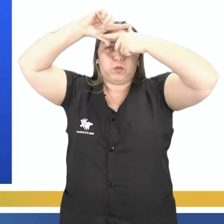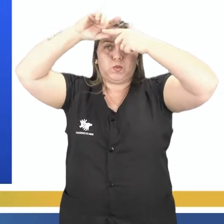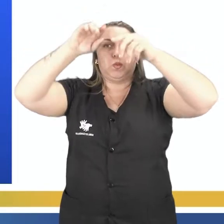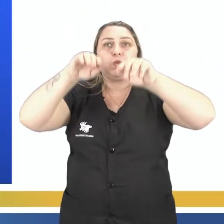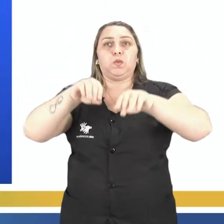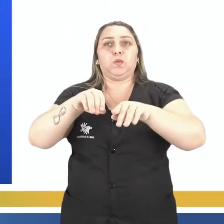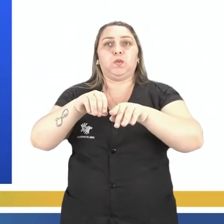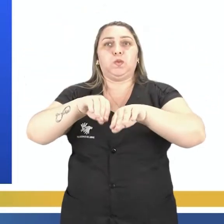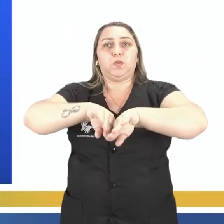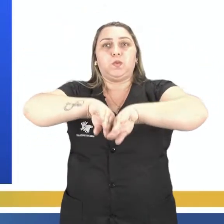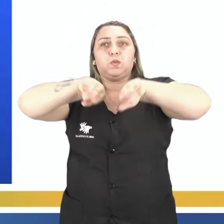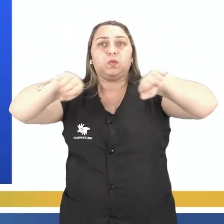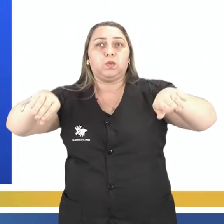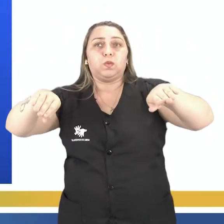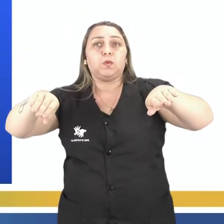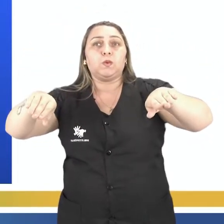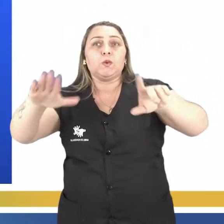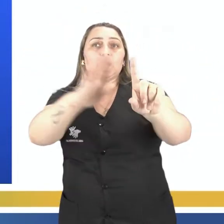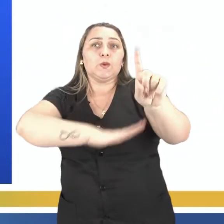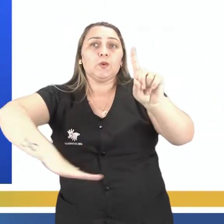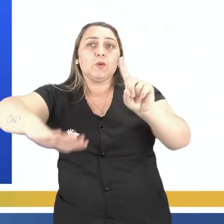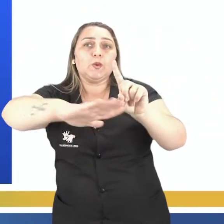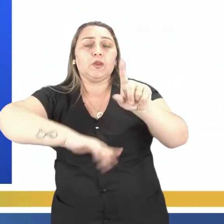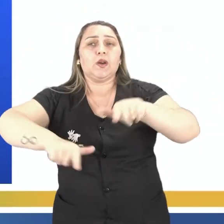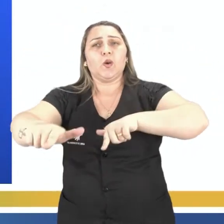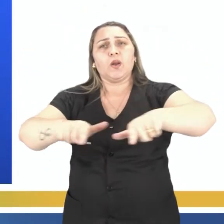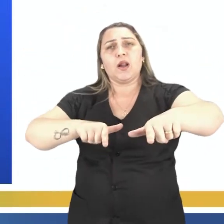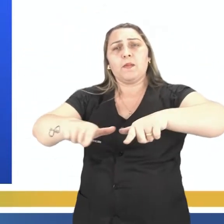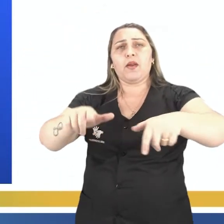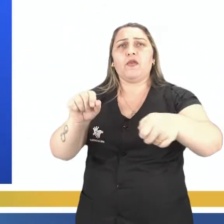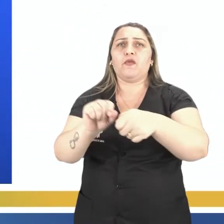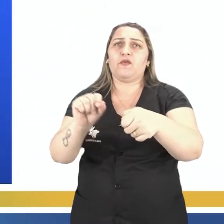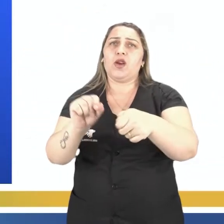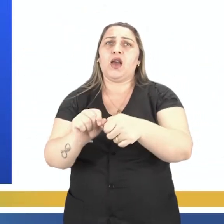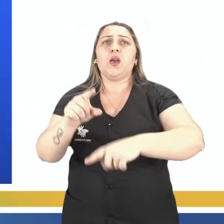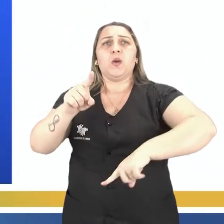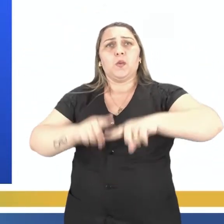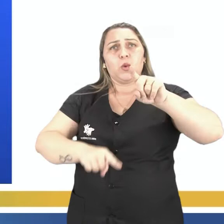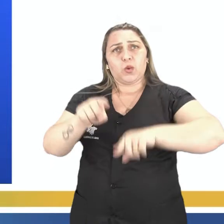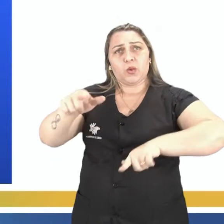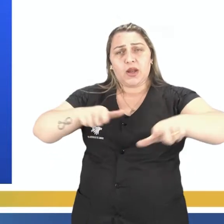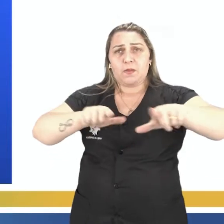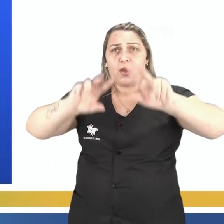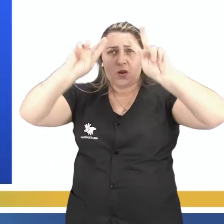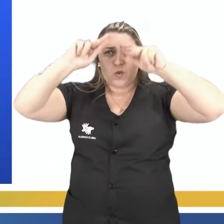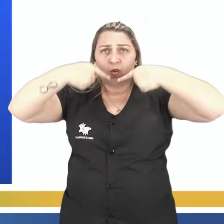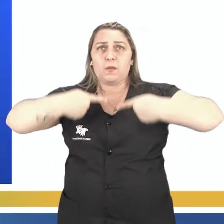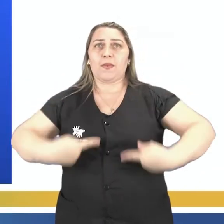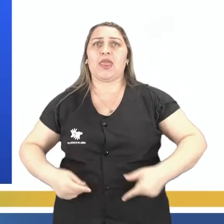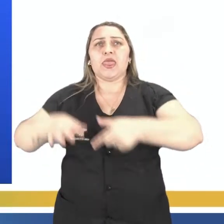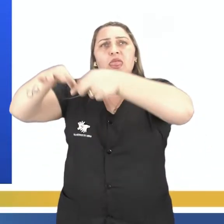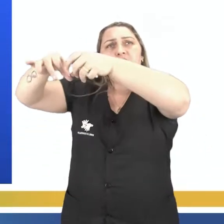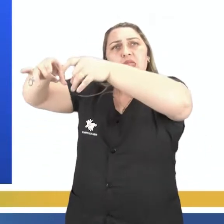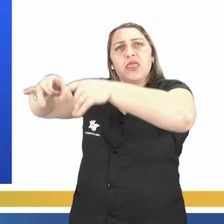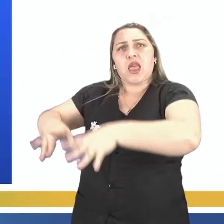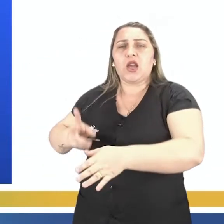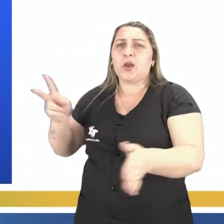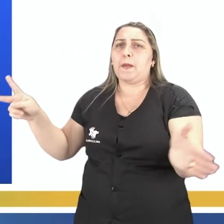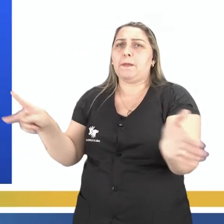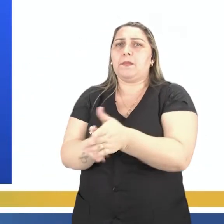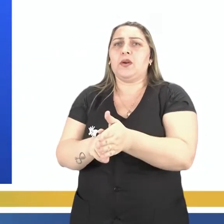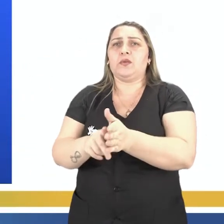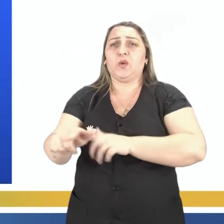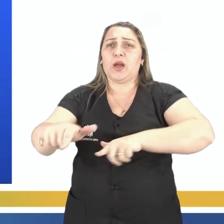divisão social do trabalho, que faz com que o produto do trabalho humano deixe de pertencer